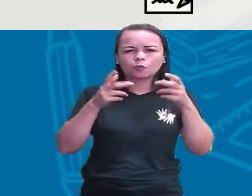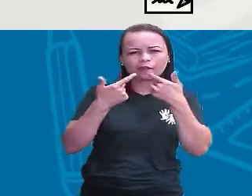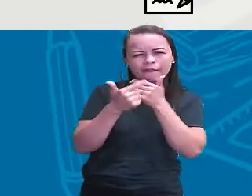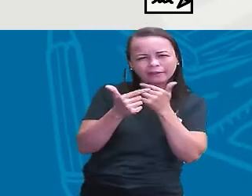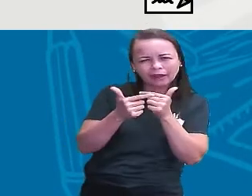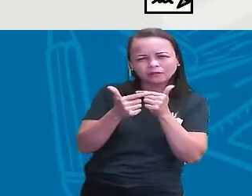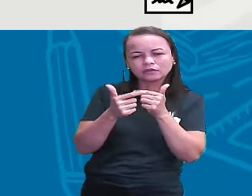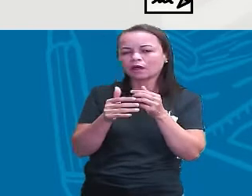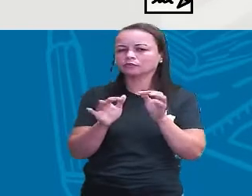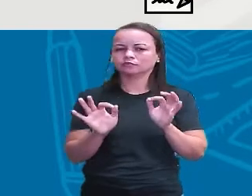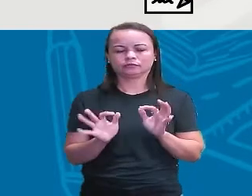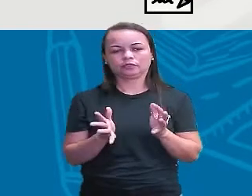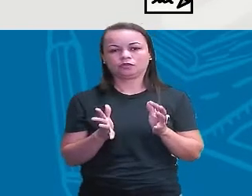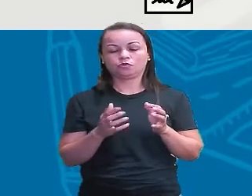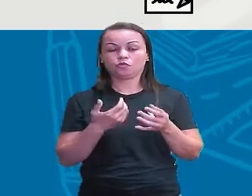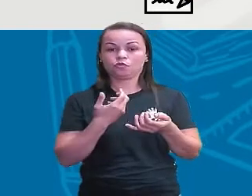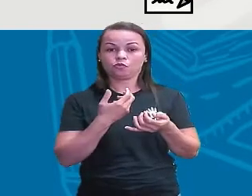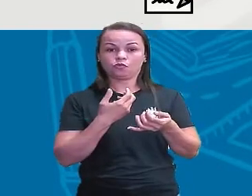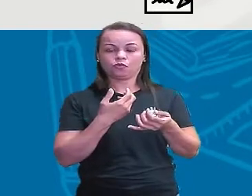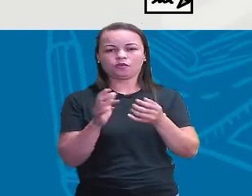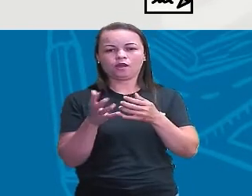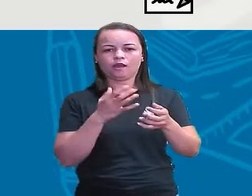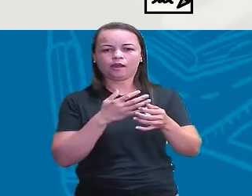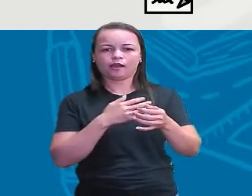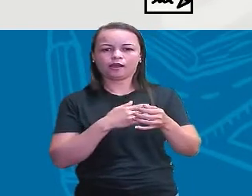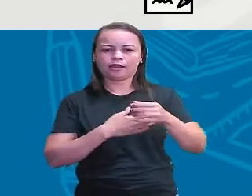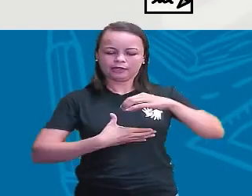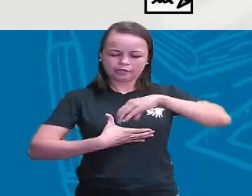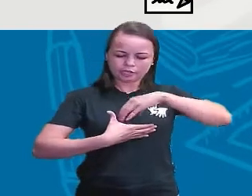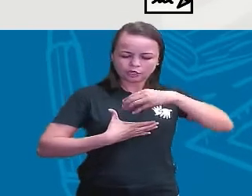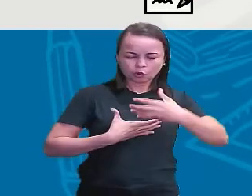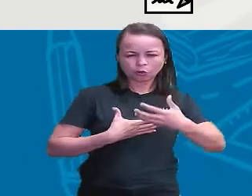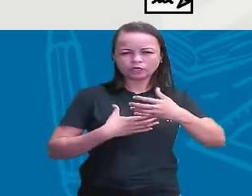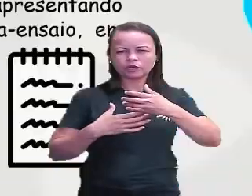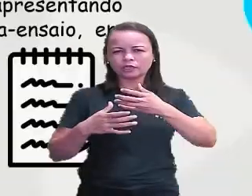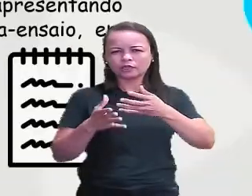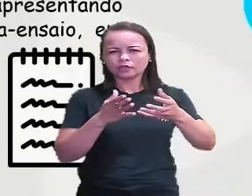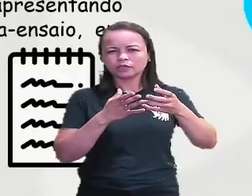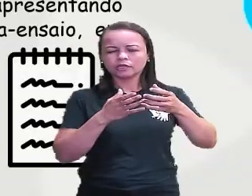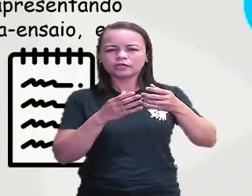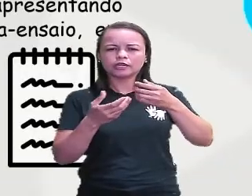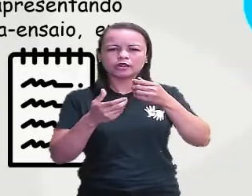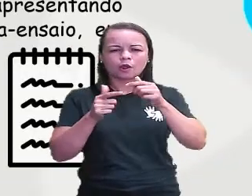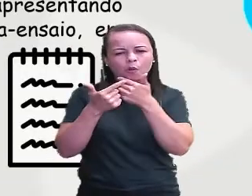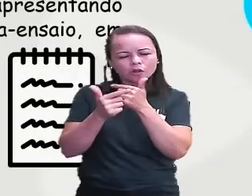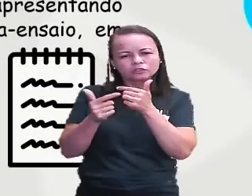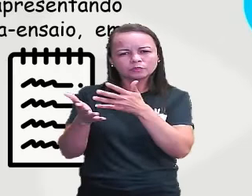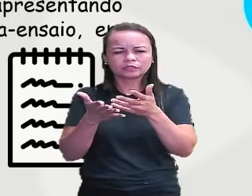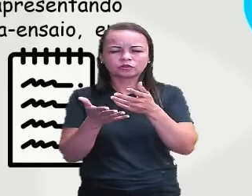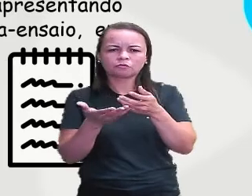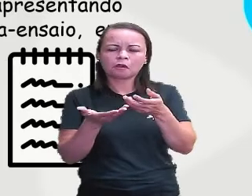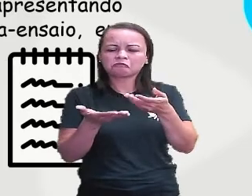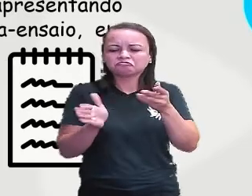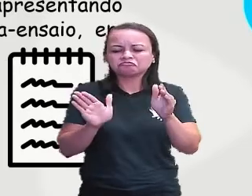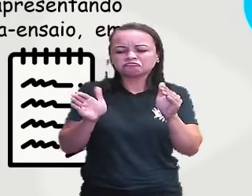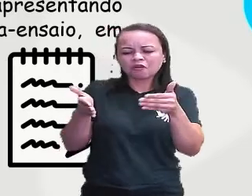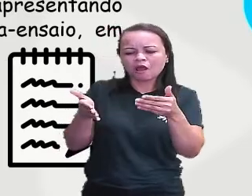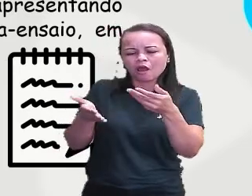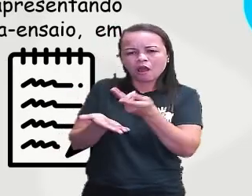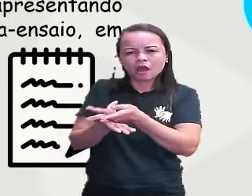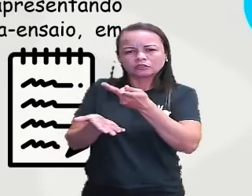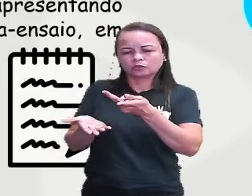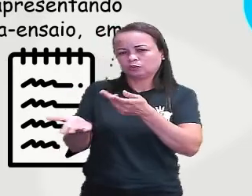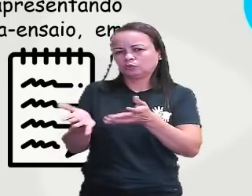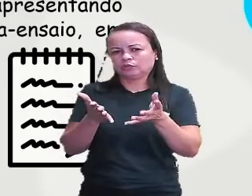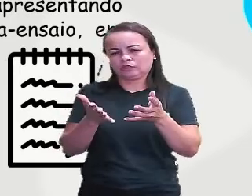A ironia, não quer dizer que sempre vai ter ali um fato engraçado, mas vai ter um fato ali reflexivo que